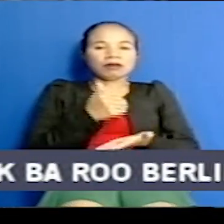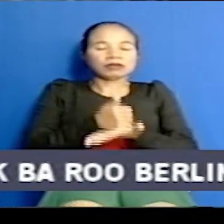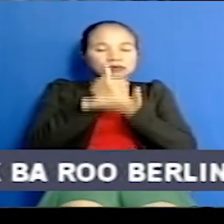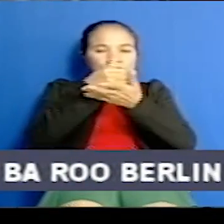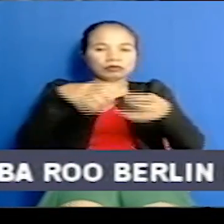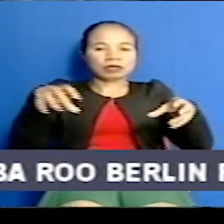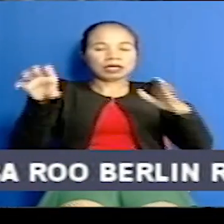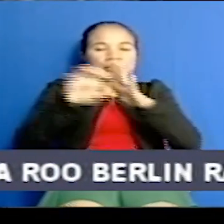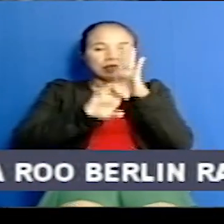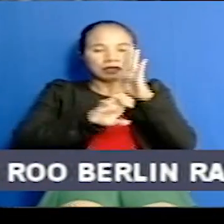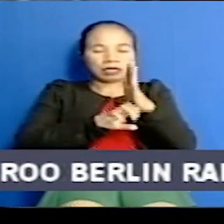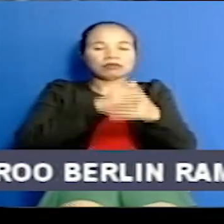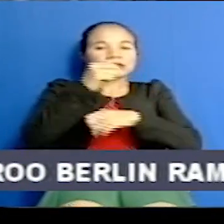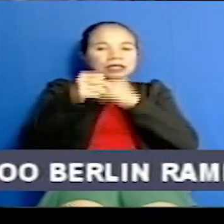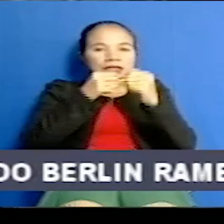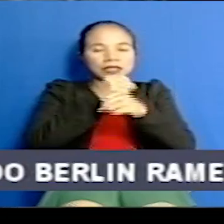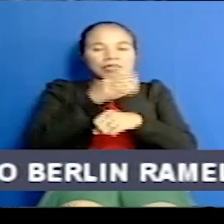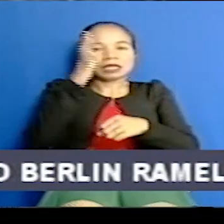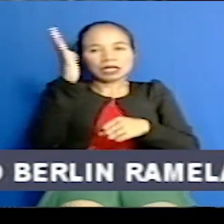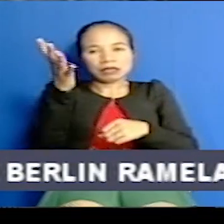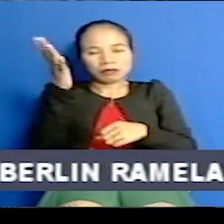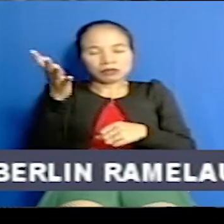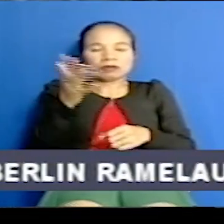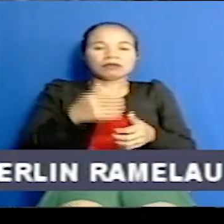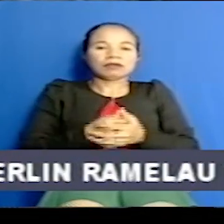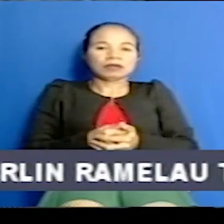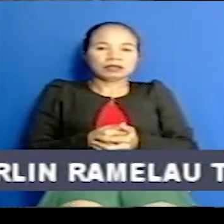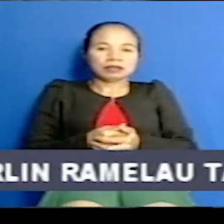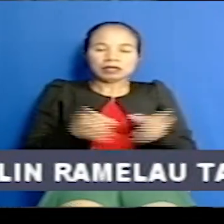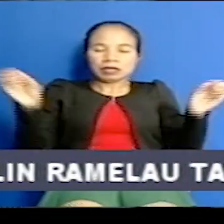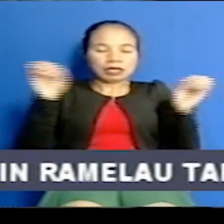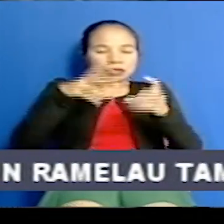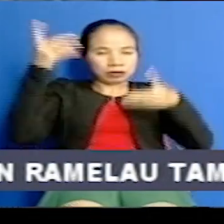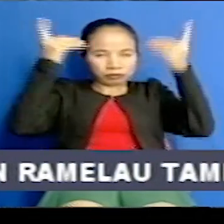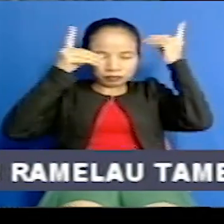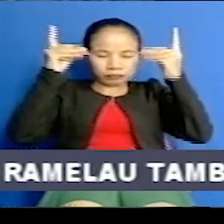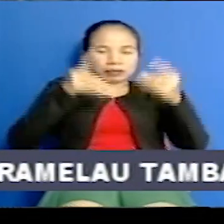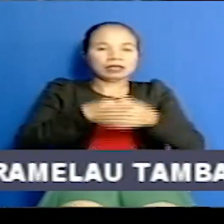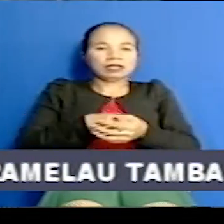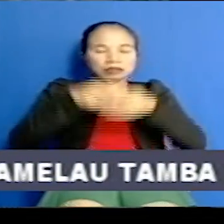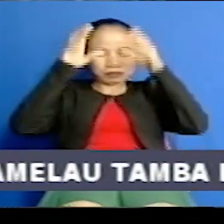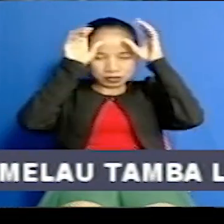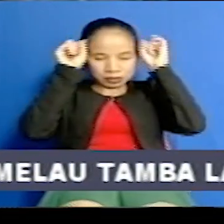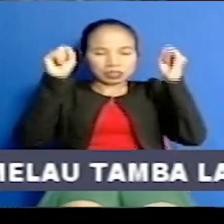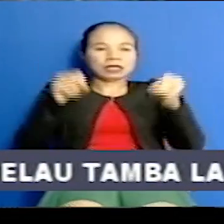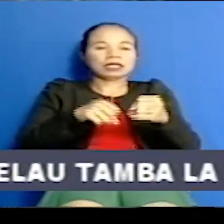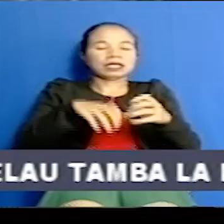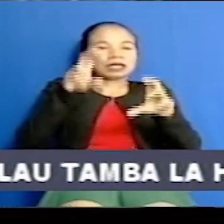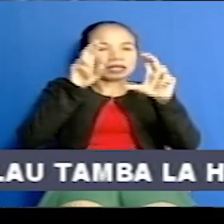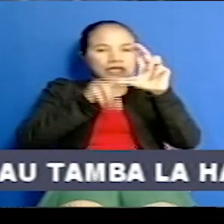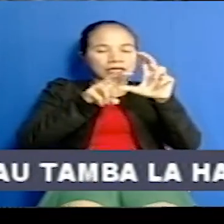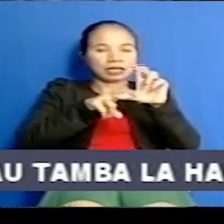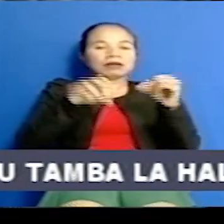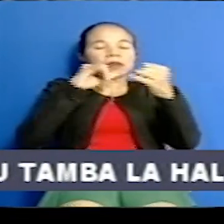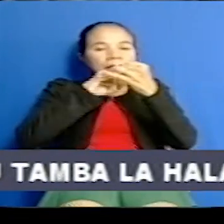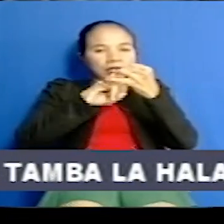Durante 50 e tal anos. 50 anos, sem dúvida, que para presidente, né? Última carreira, quadro de que não